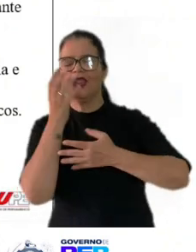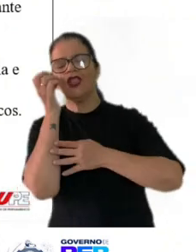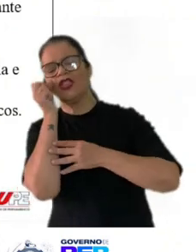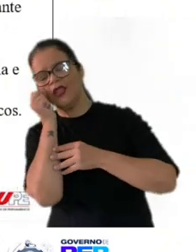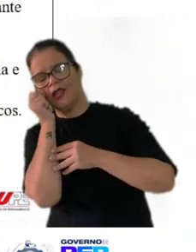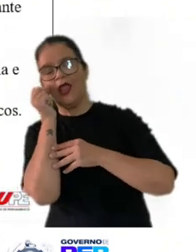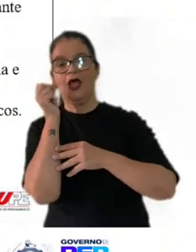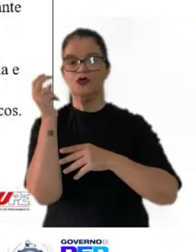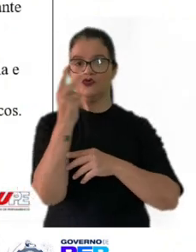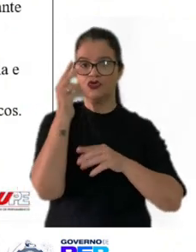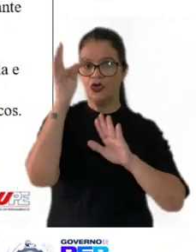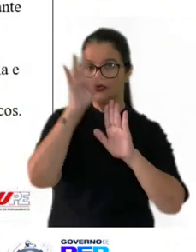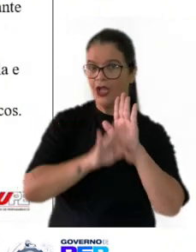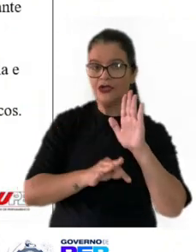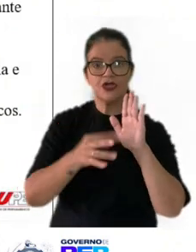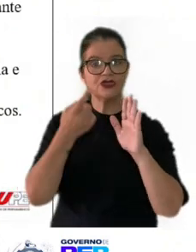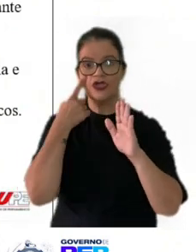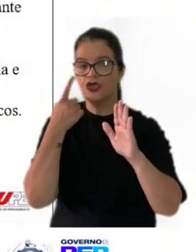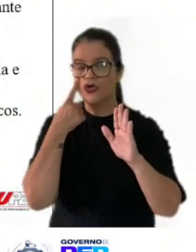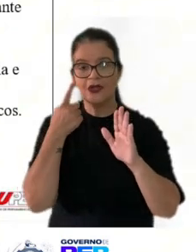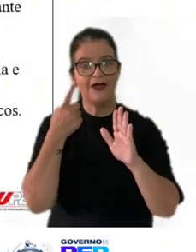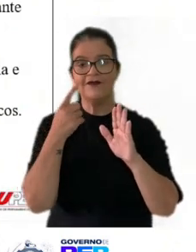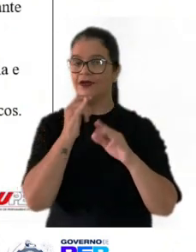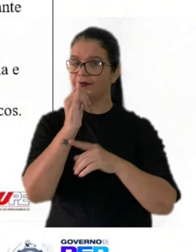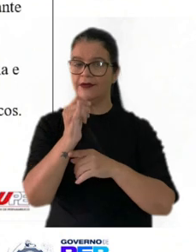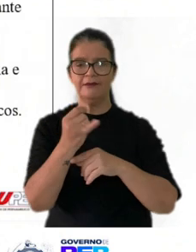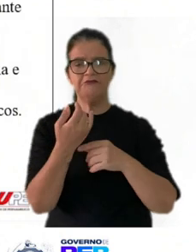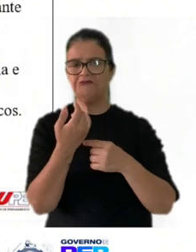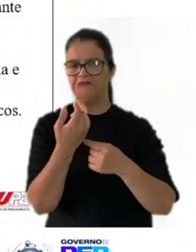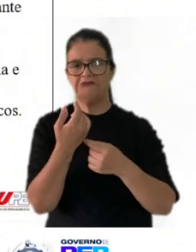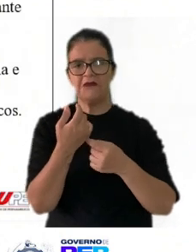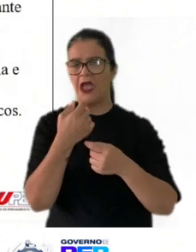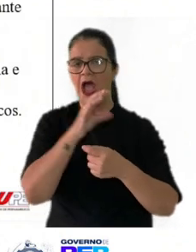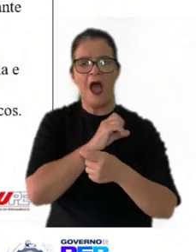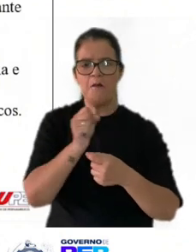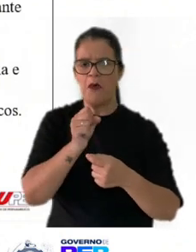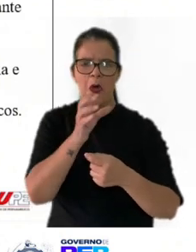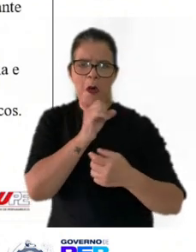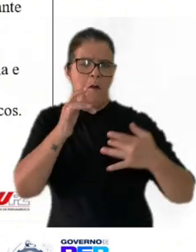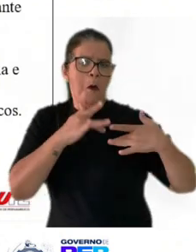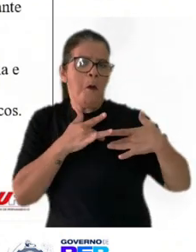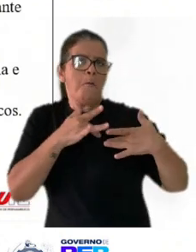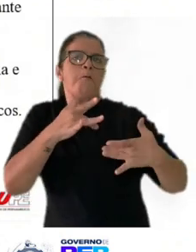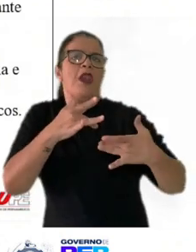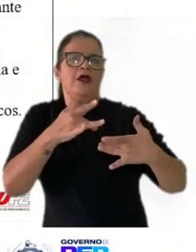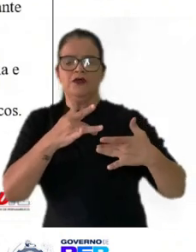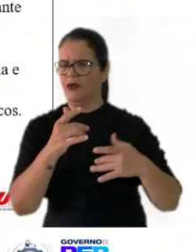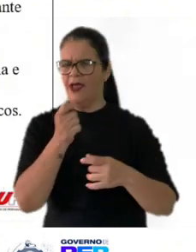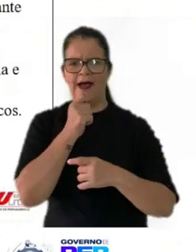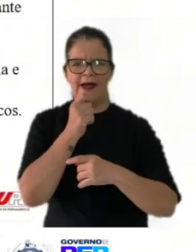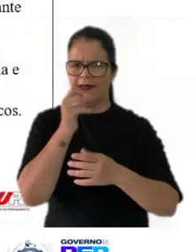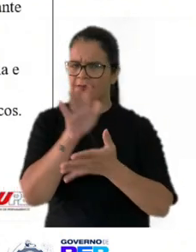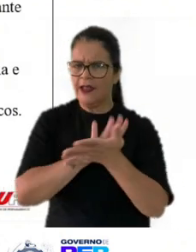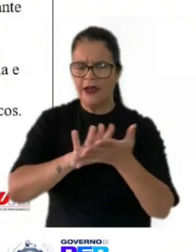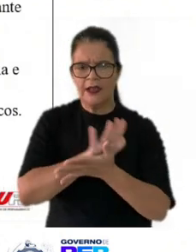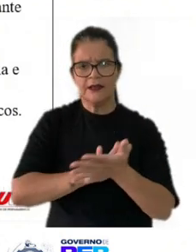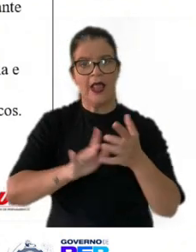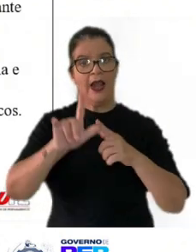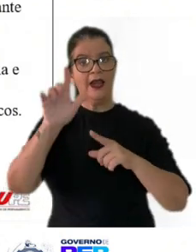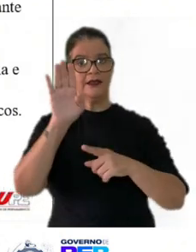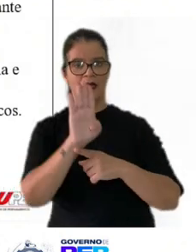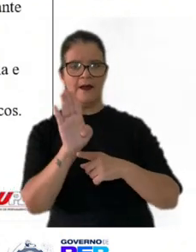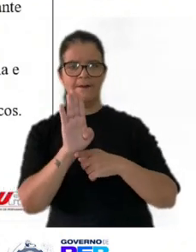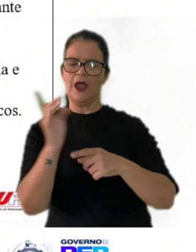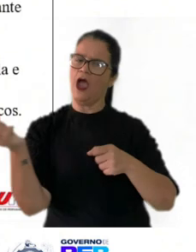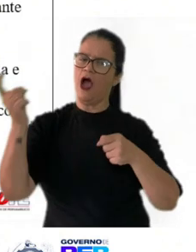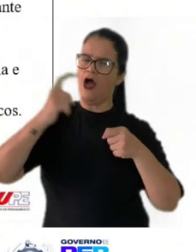textos a gente não está vendo ninguém falando de amor de um amor platônico nada disso ainda letra B a volta de